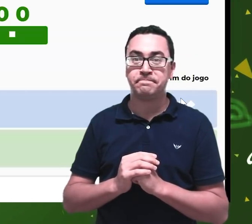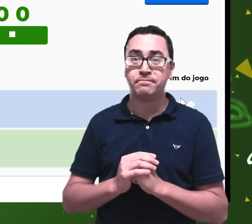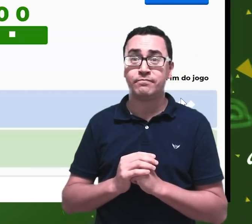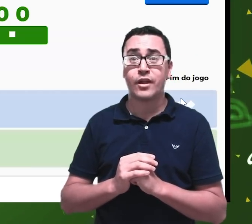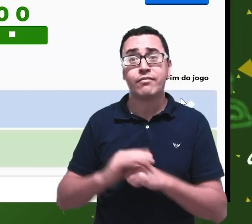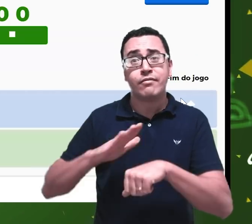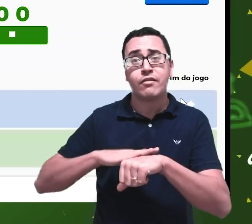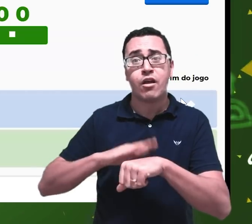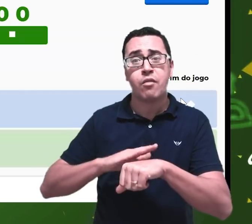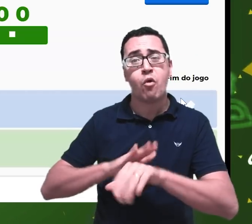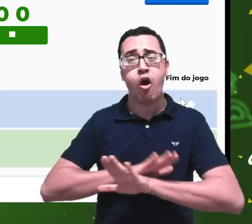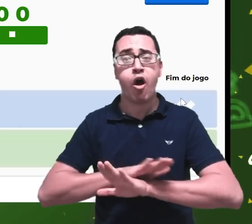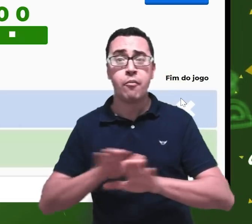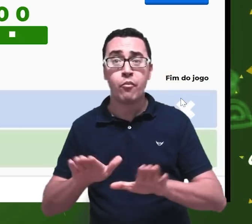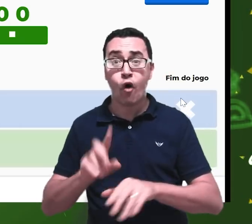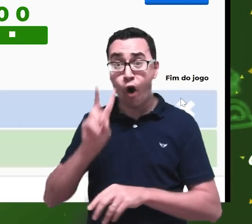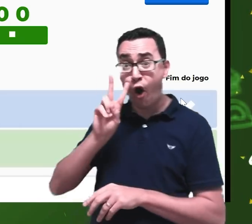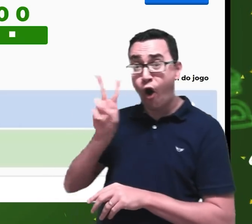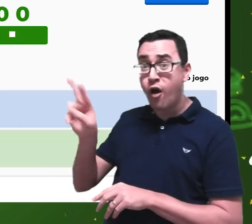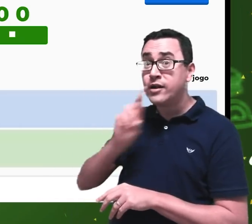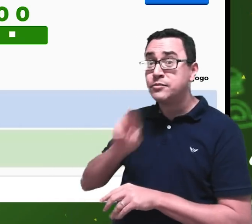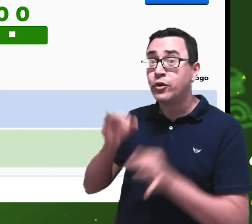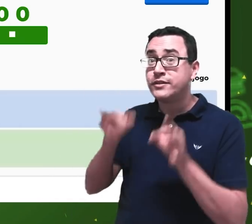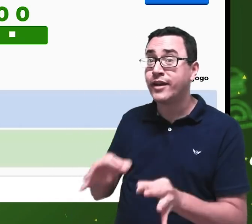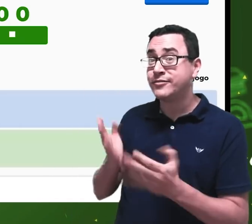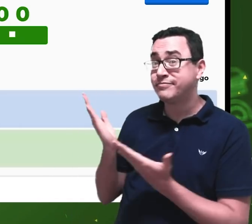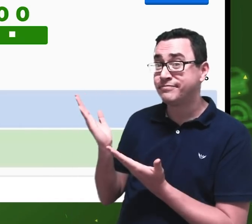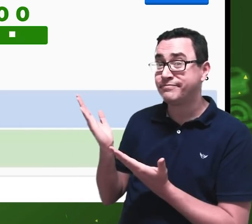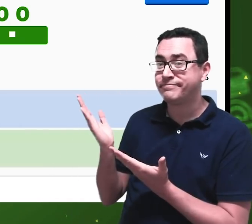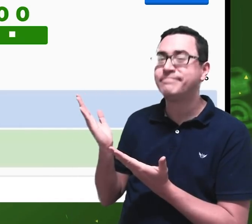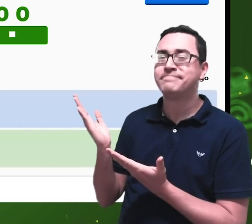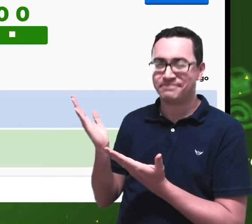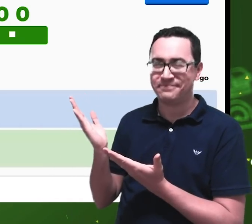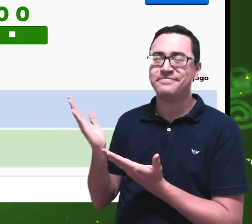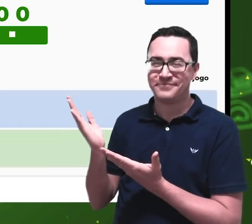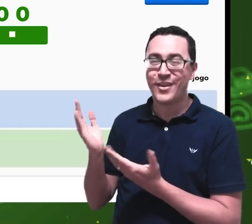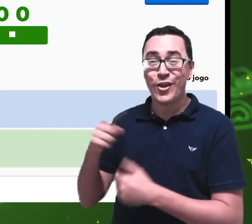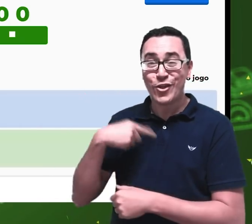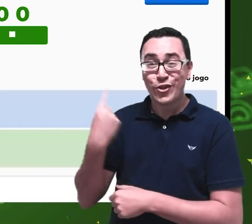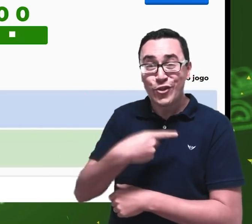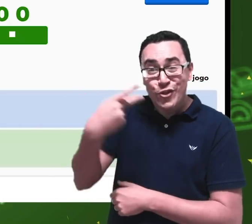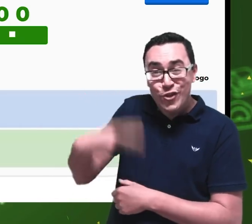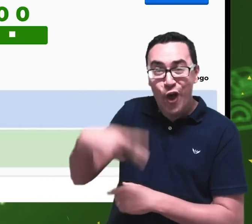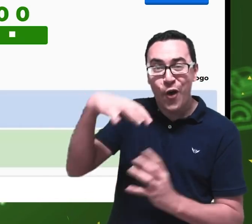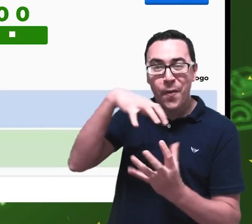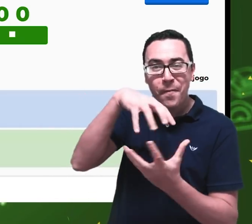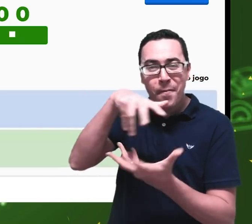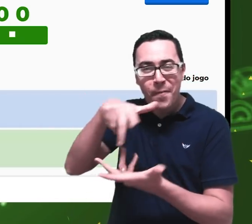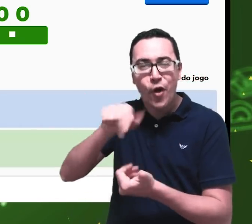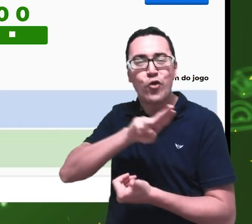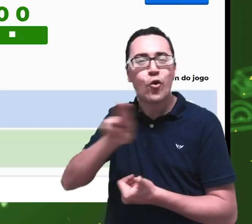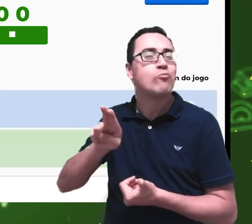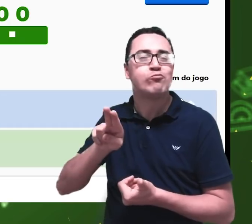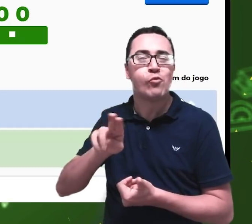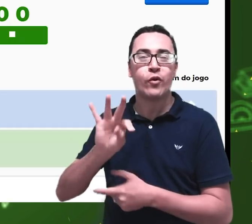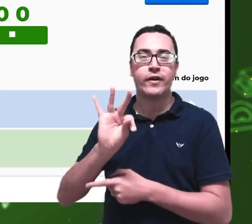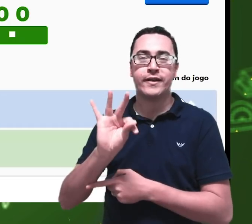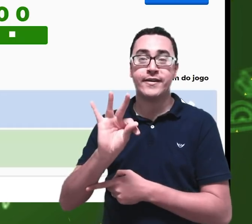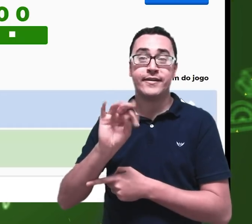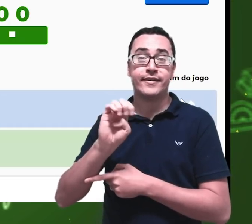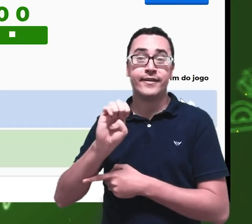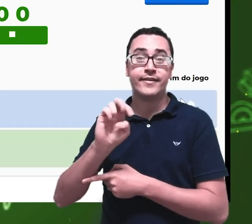Acabou o tempo. Olha a resposta correta aí. O nome do nosso planeta é Terra. Então, você